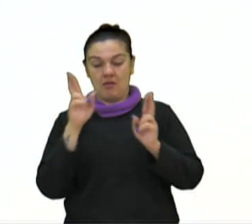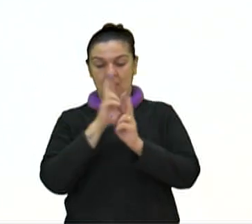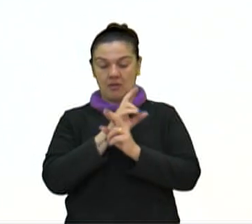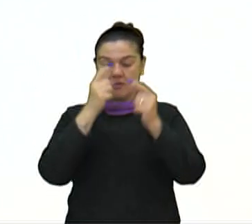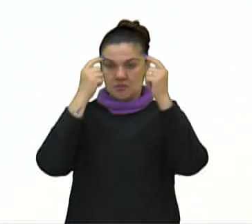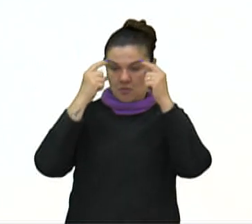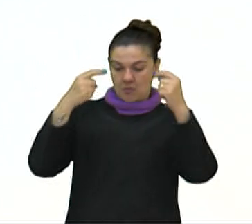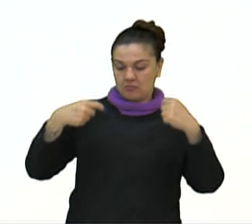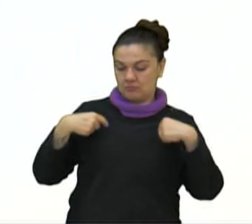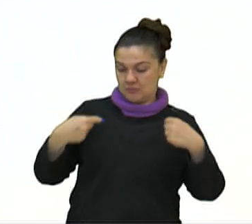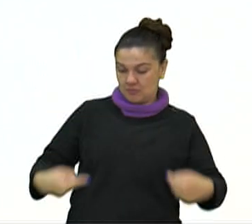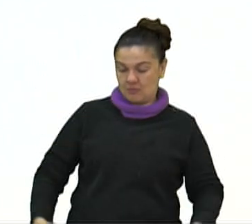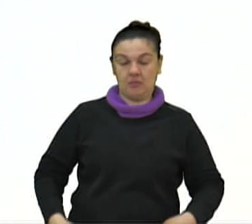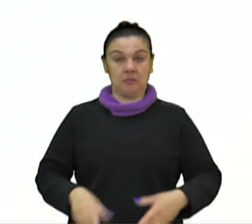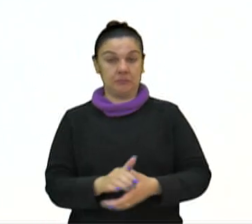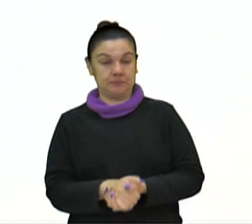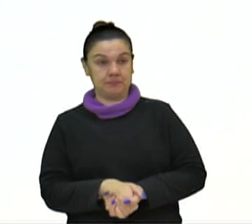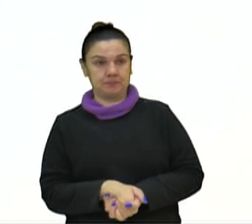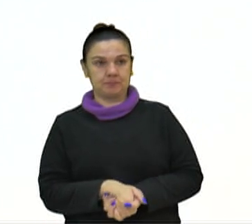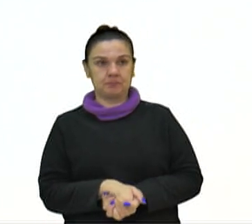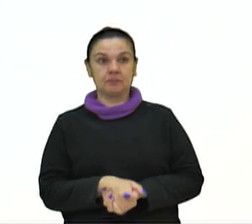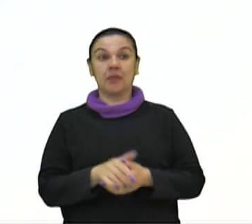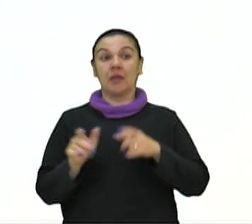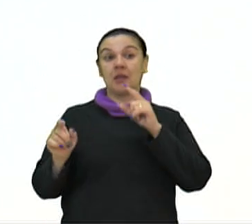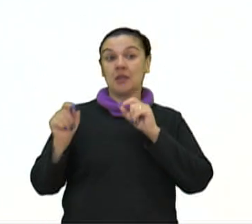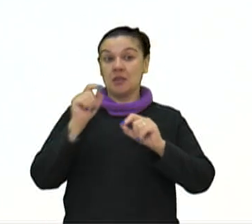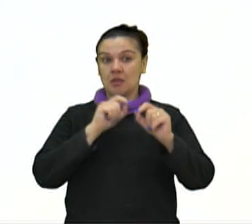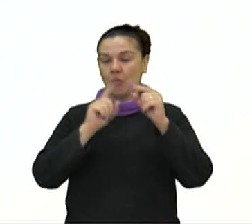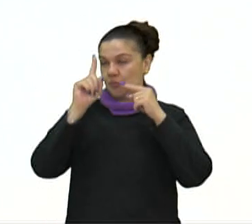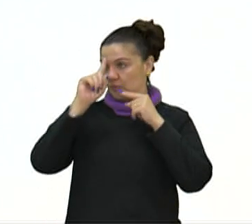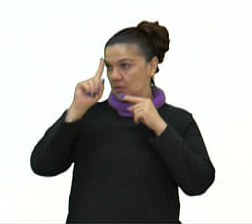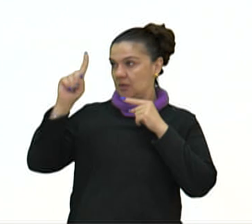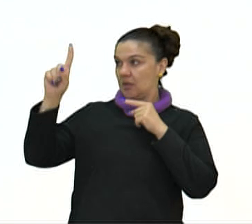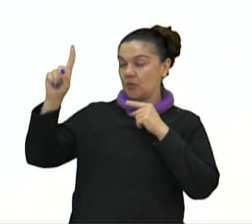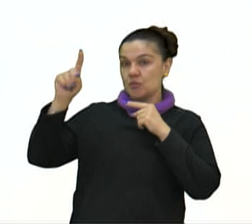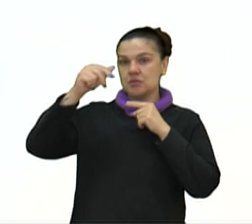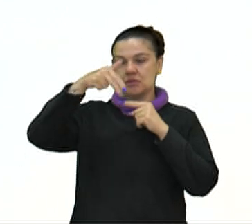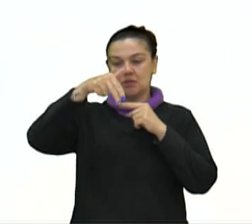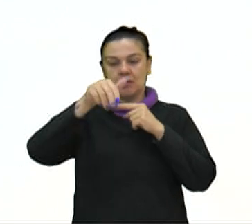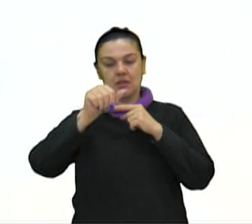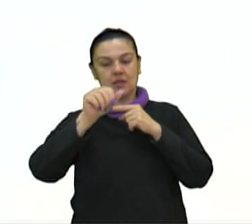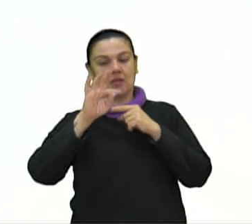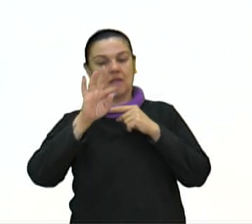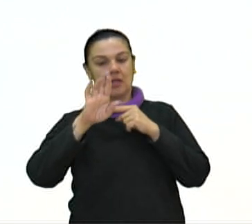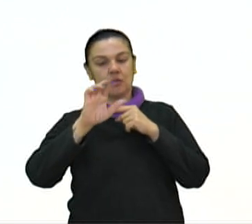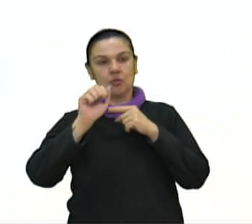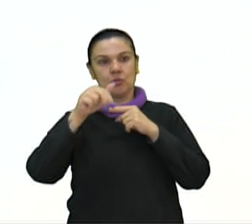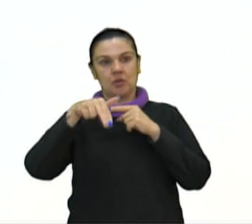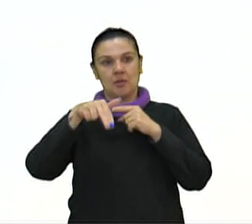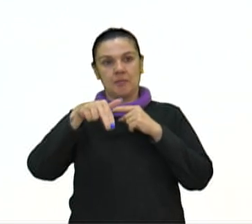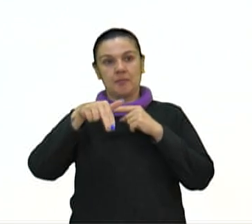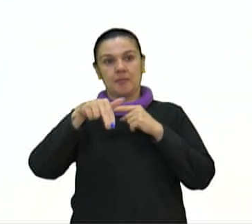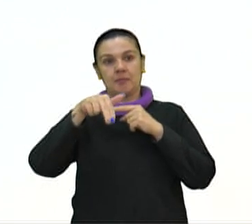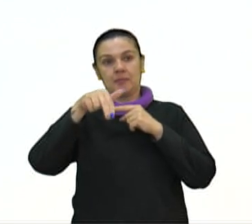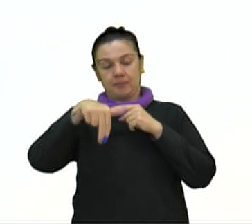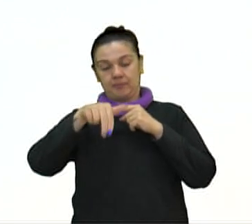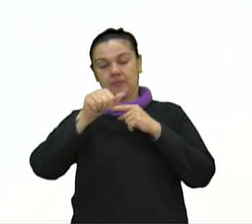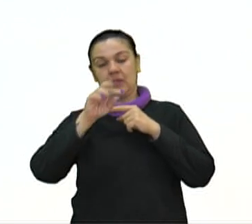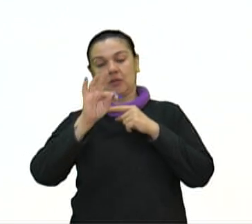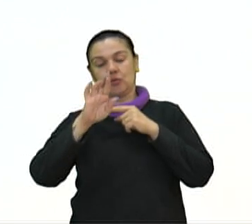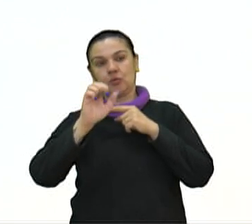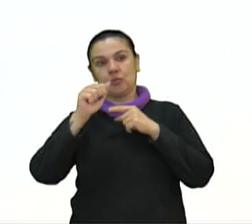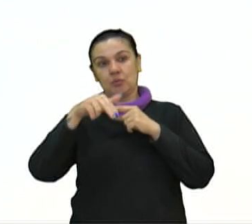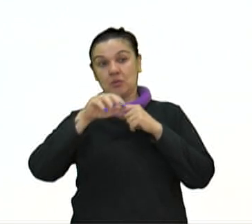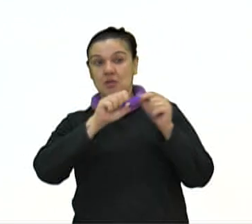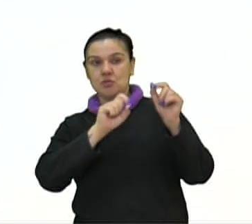mente e corpo no pensamento dele. Para Spinoza, Deus é a natura naturans, a natureza